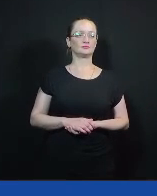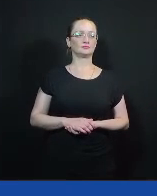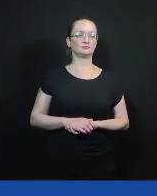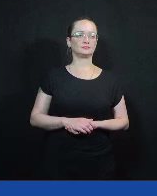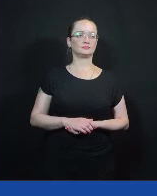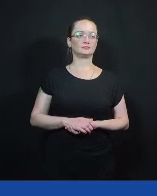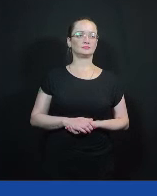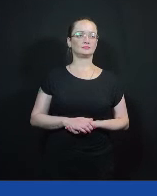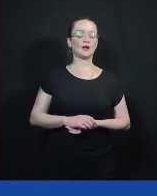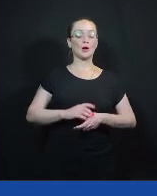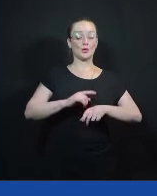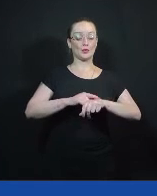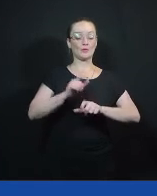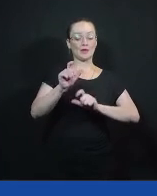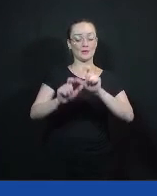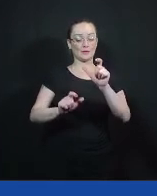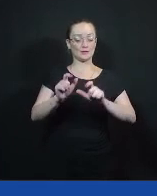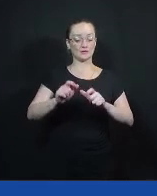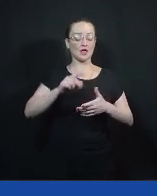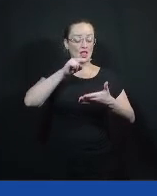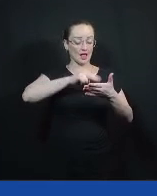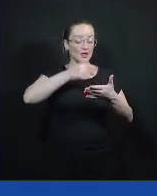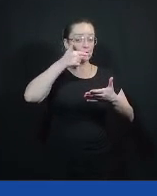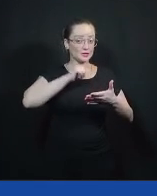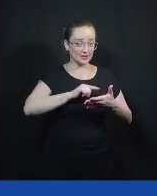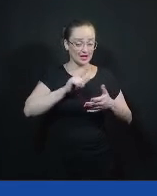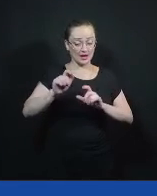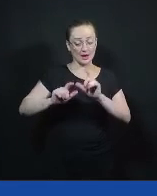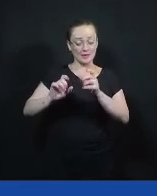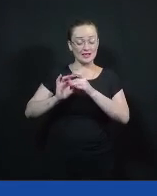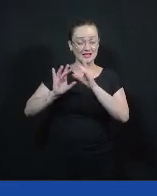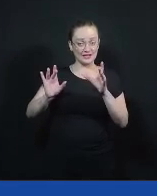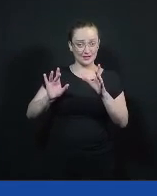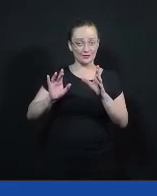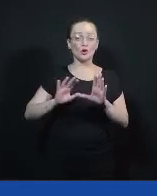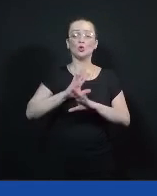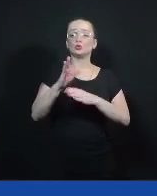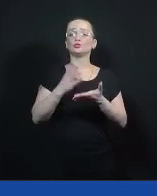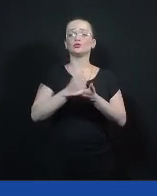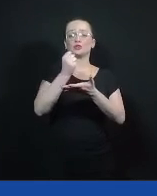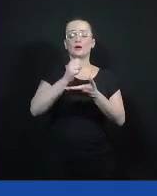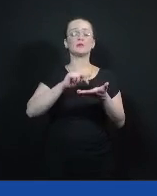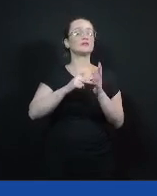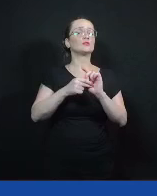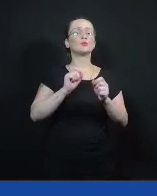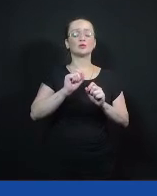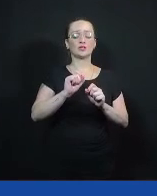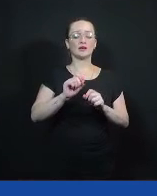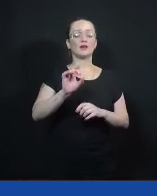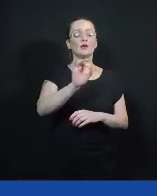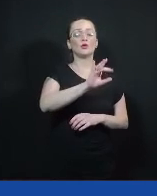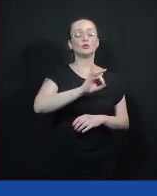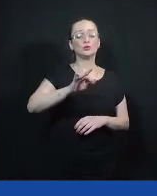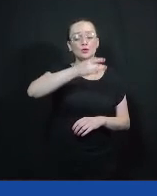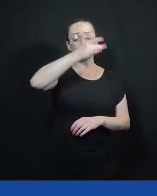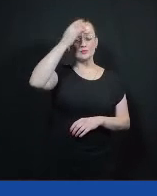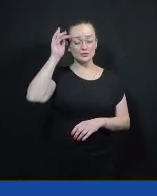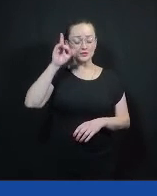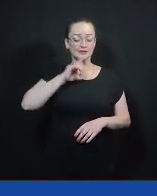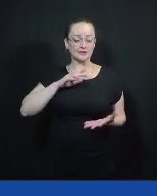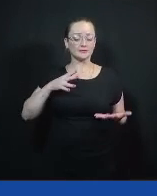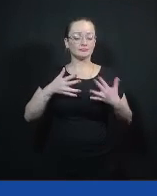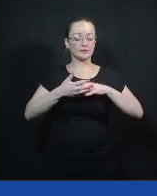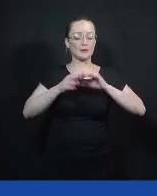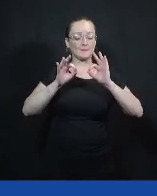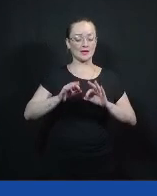ler e a imprensa for livre, tudo estará a salvo. O que ele queria dizer é que quando as pessoas tiverem condições de exercer